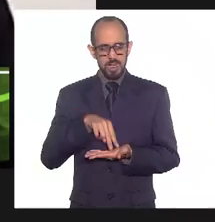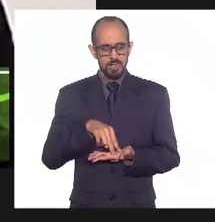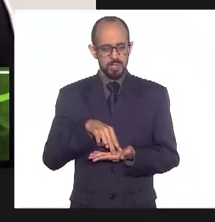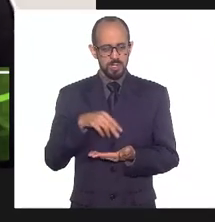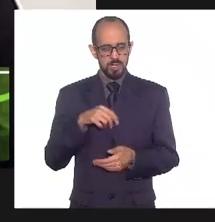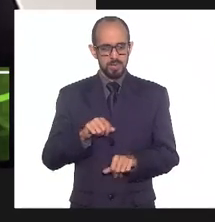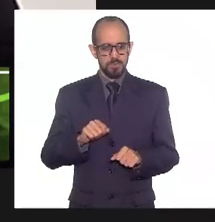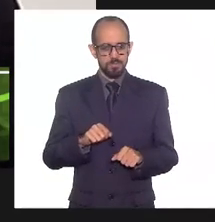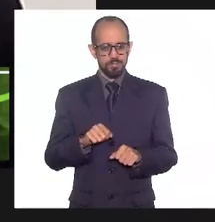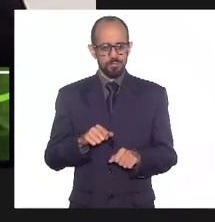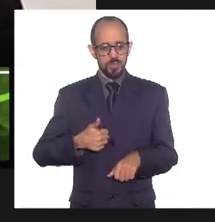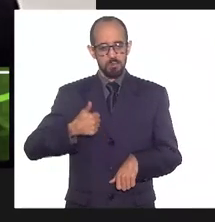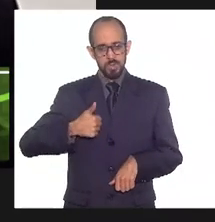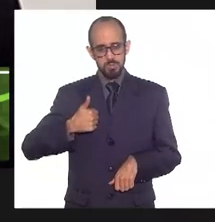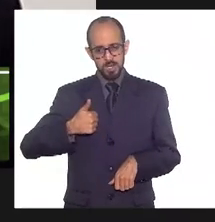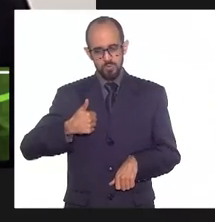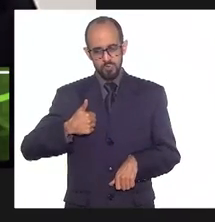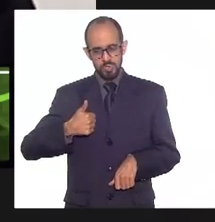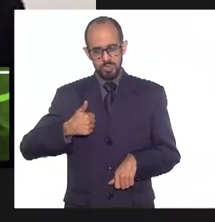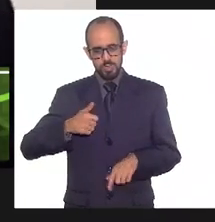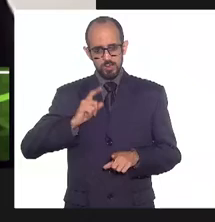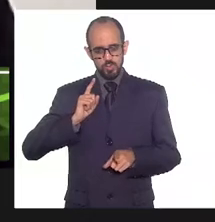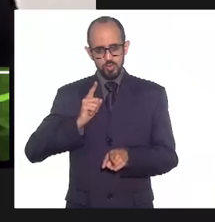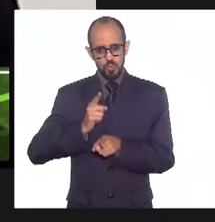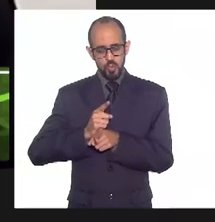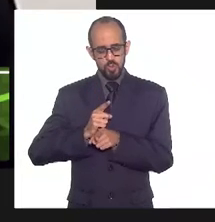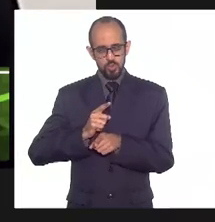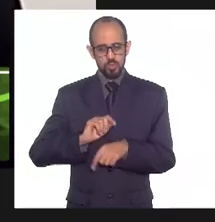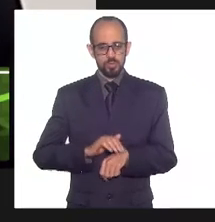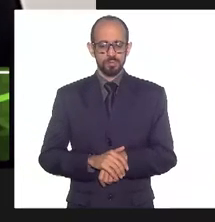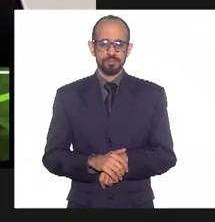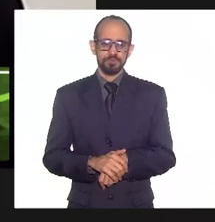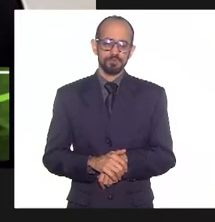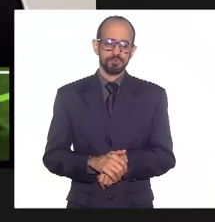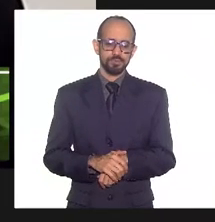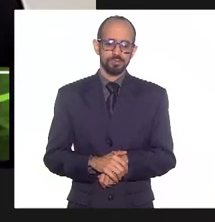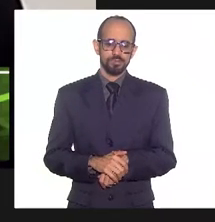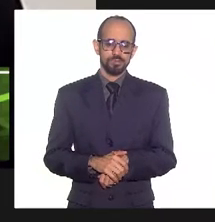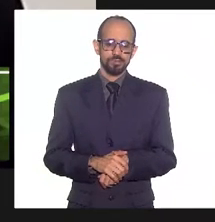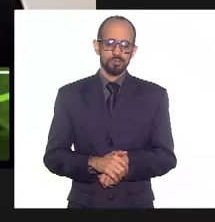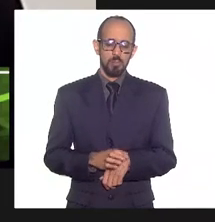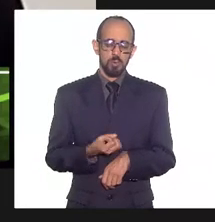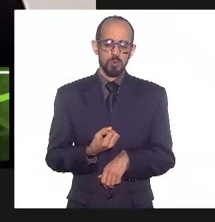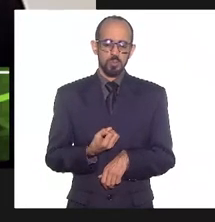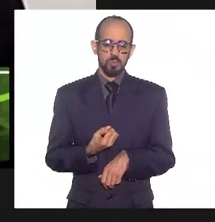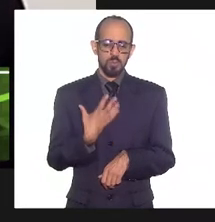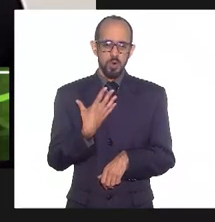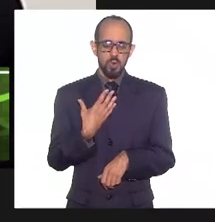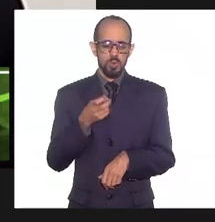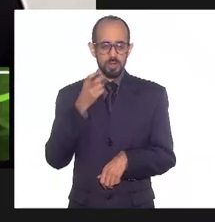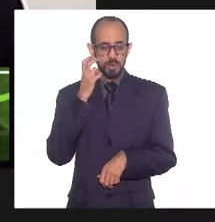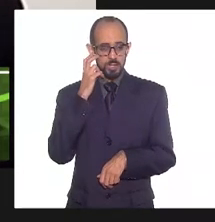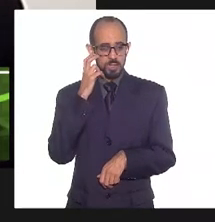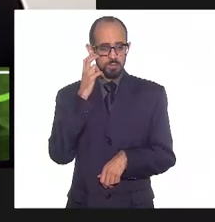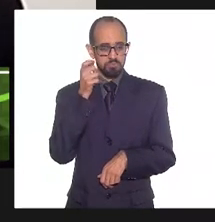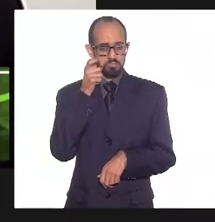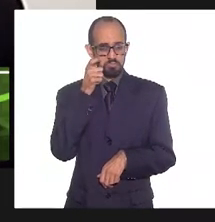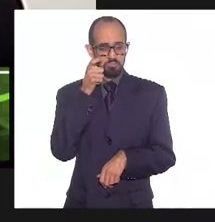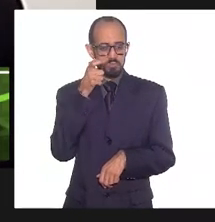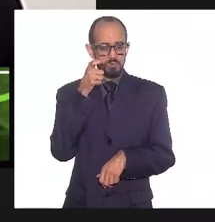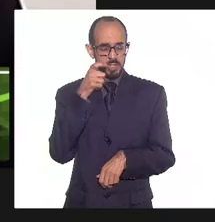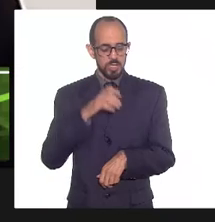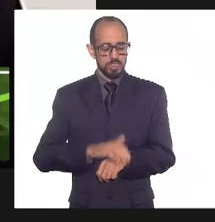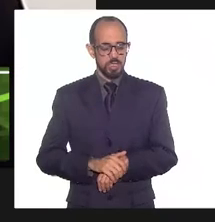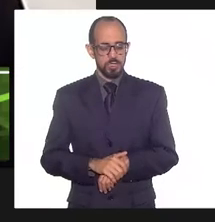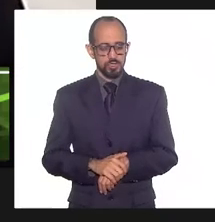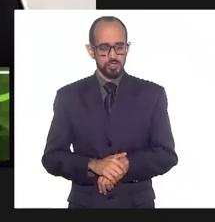pela primeira vez desse encontro é muito saudável muito interessante e queria dizer